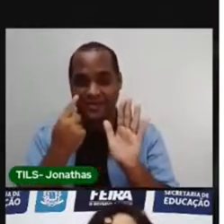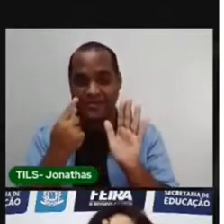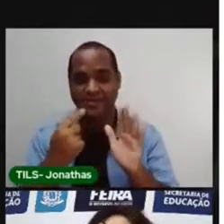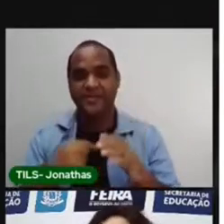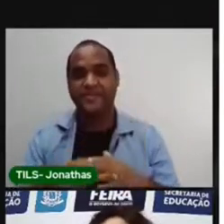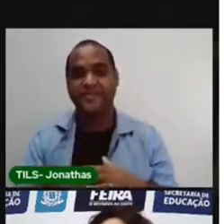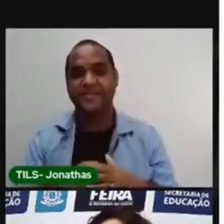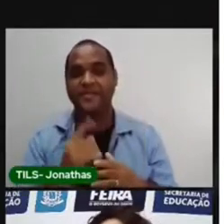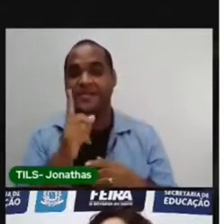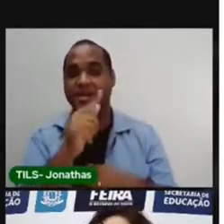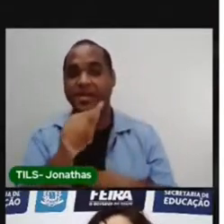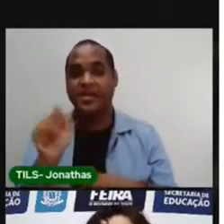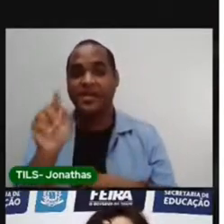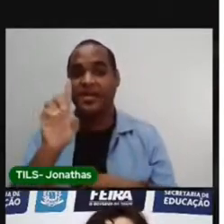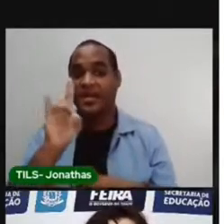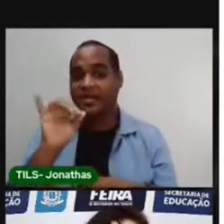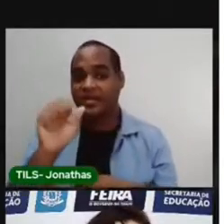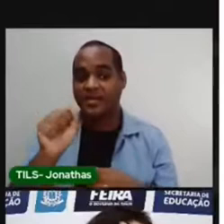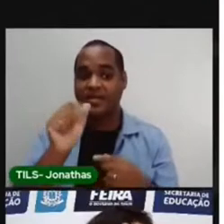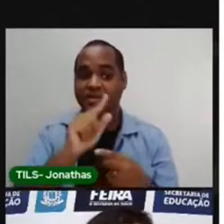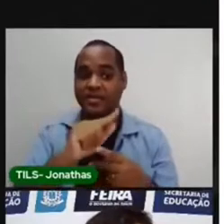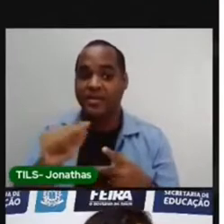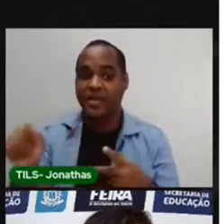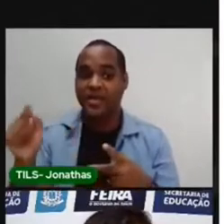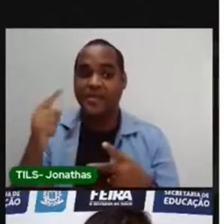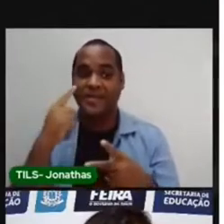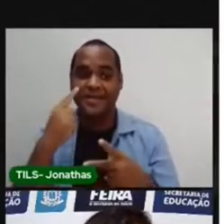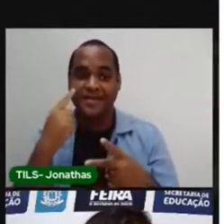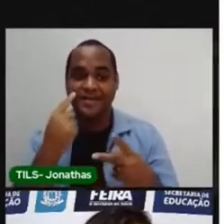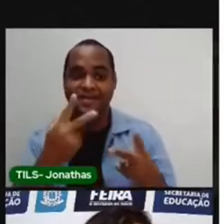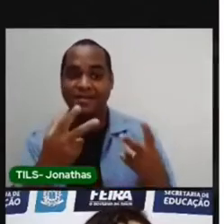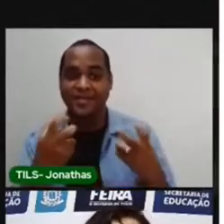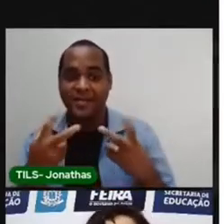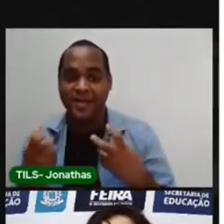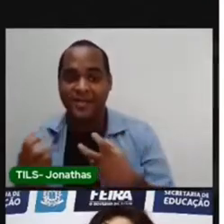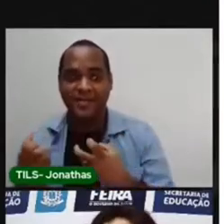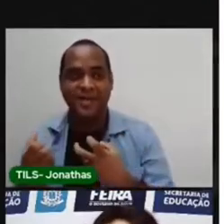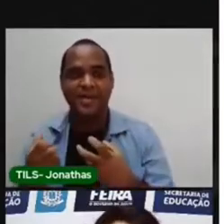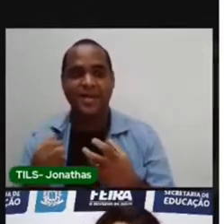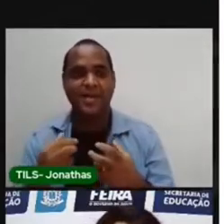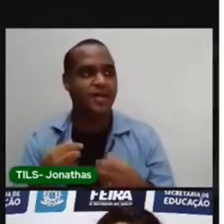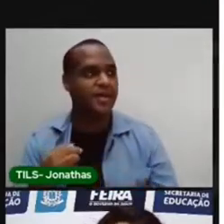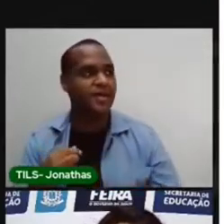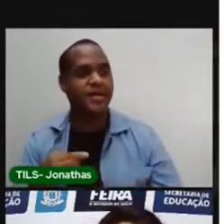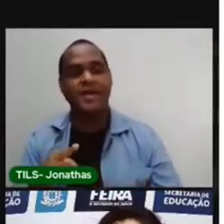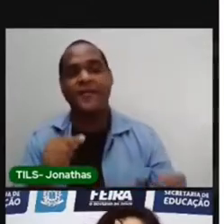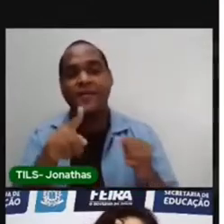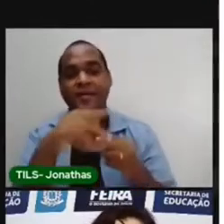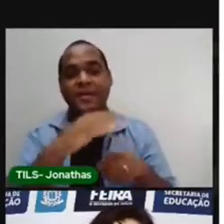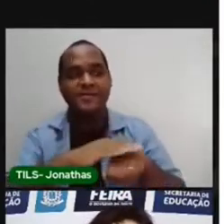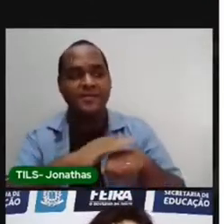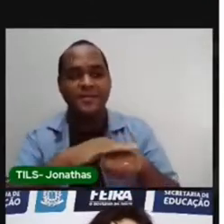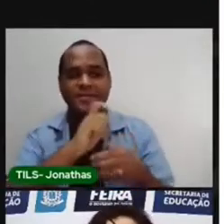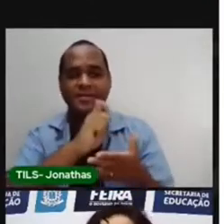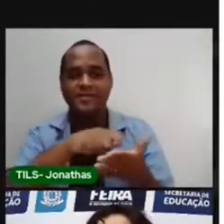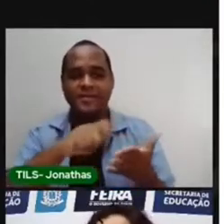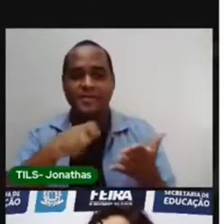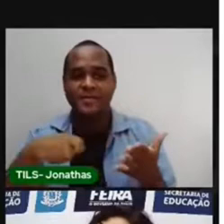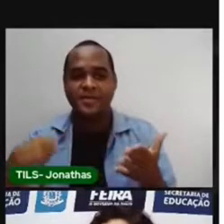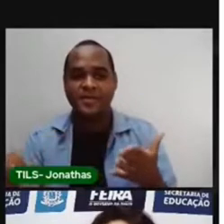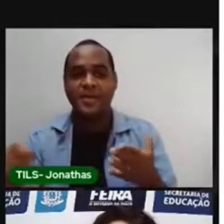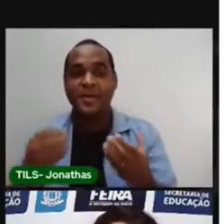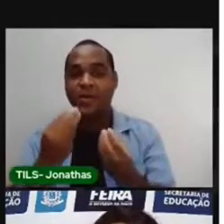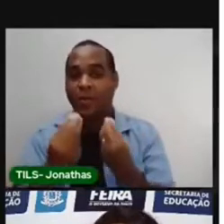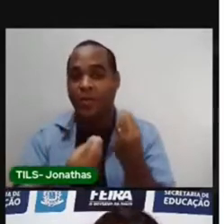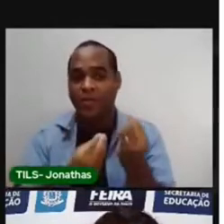é o dia da semana que aparece na parlenda? E você vai escrever nessa linha